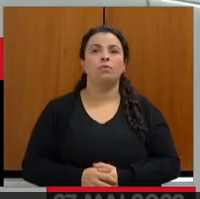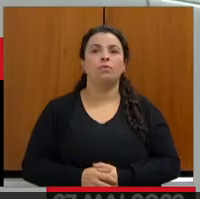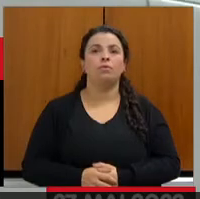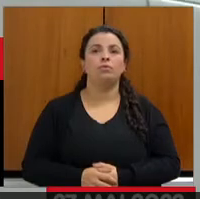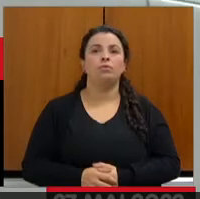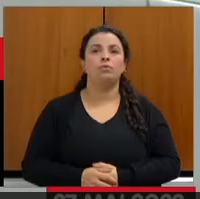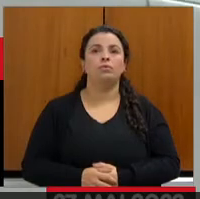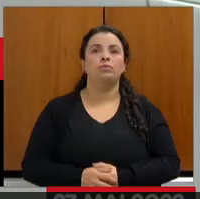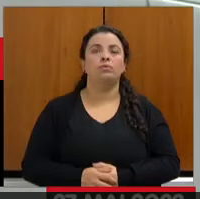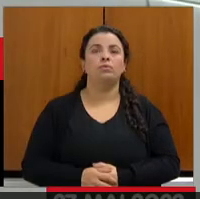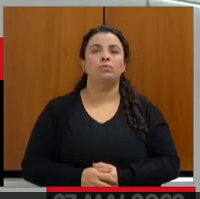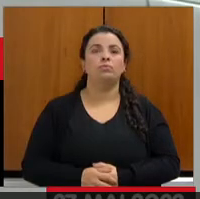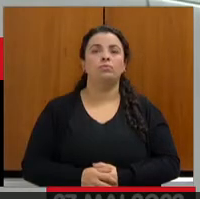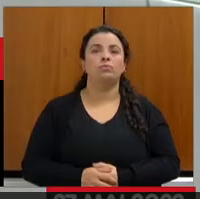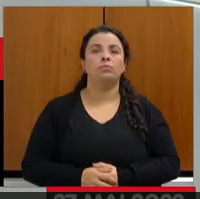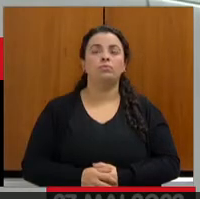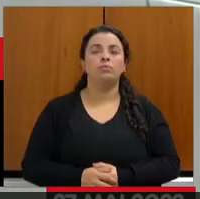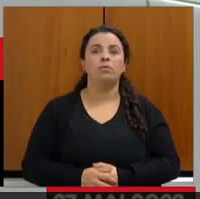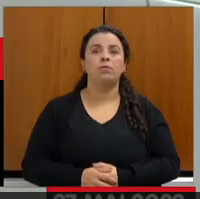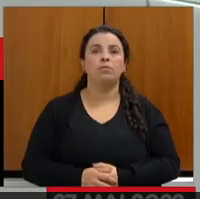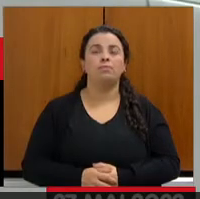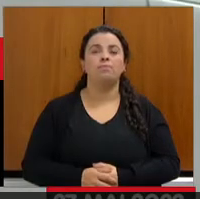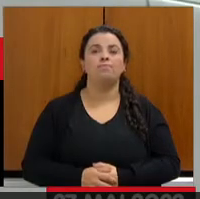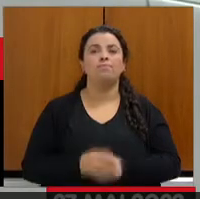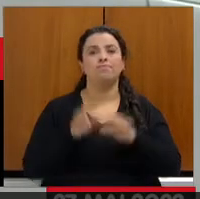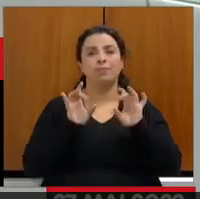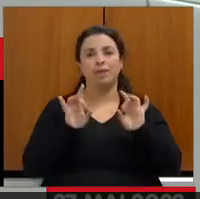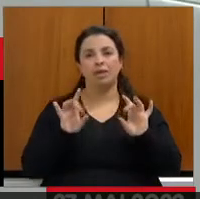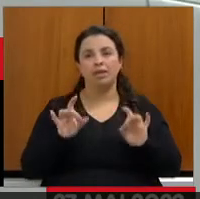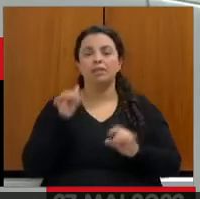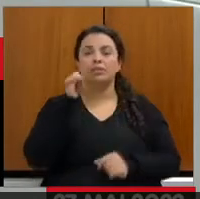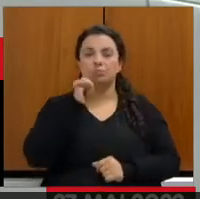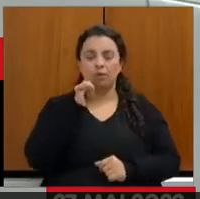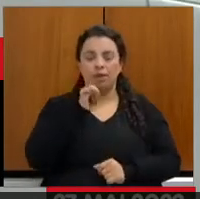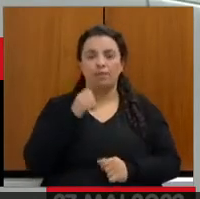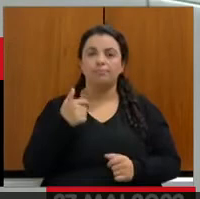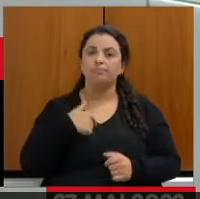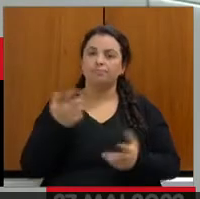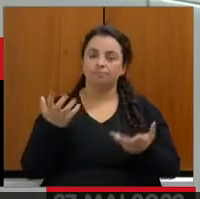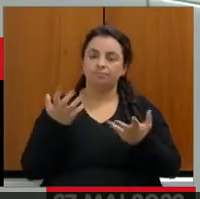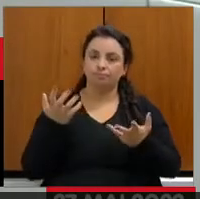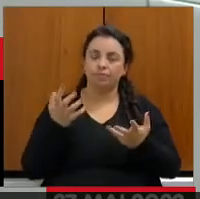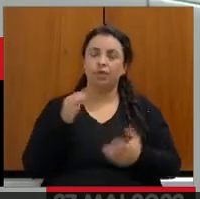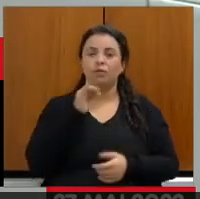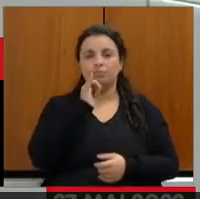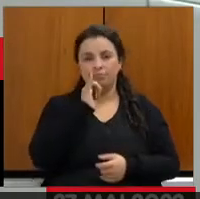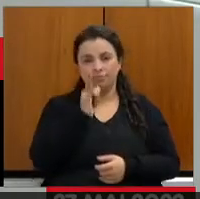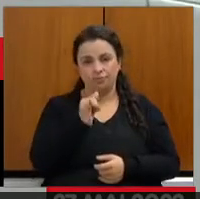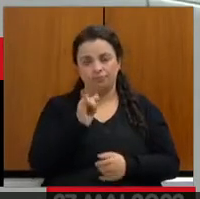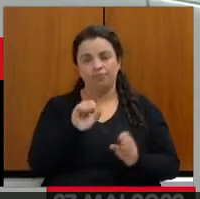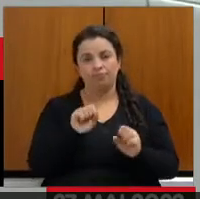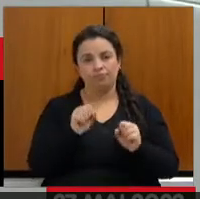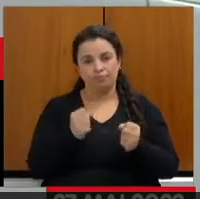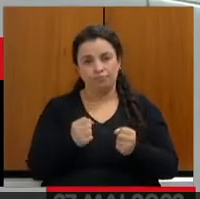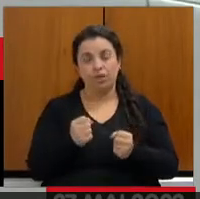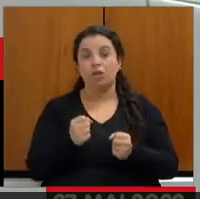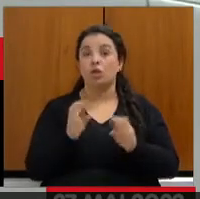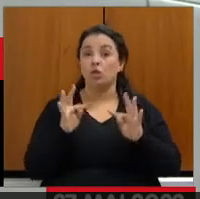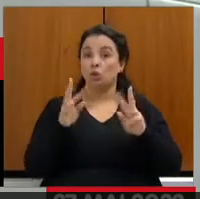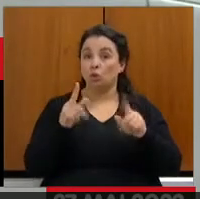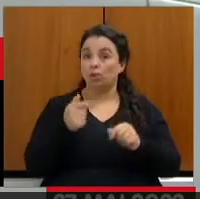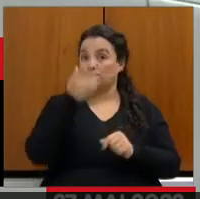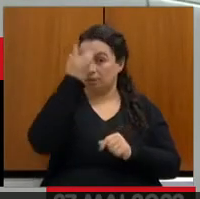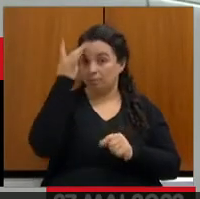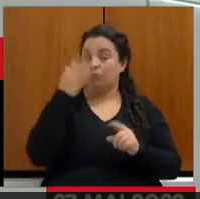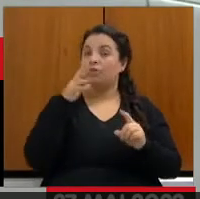Olá queridas mulheres eu quero registrar Aqui nós temos Vamos ouvir todas as